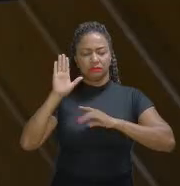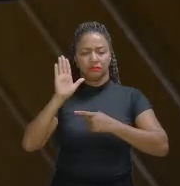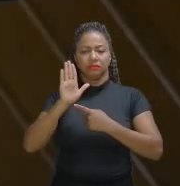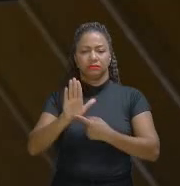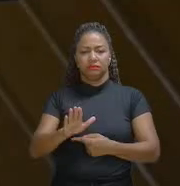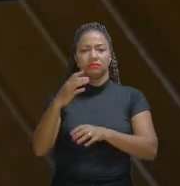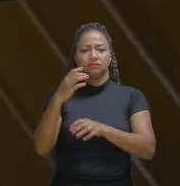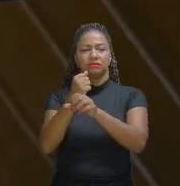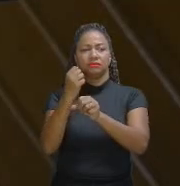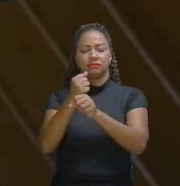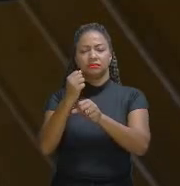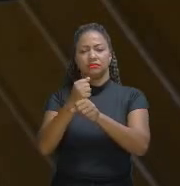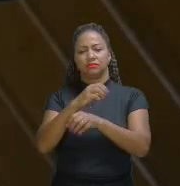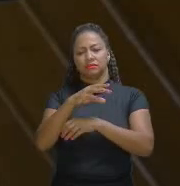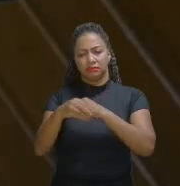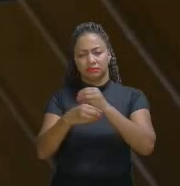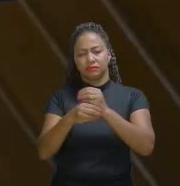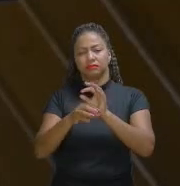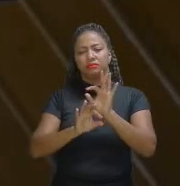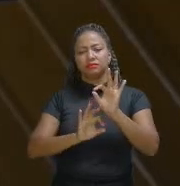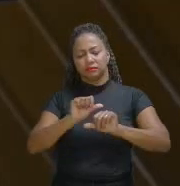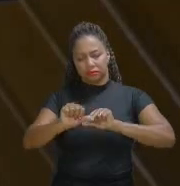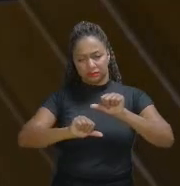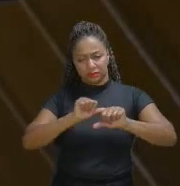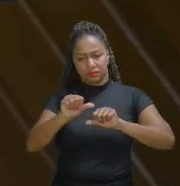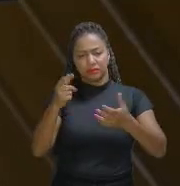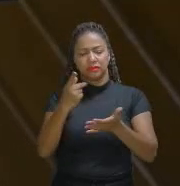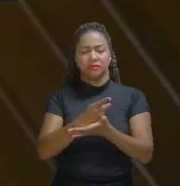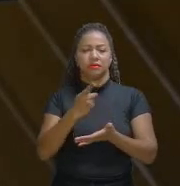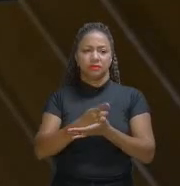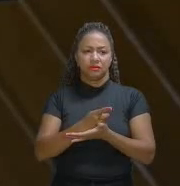apresentou contas retificadoras, corrigiu as divergências